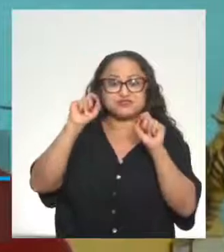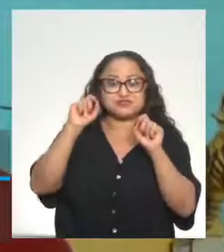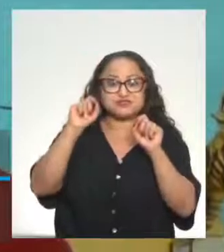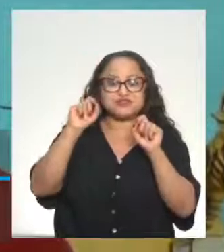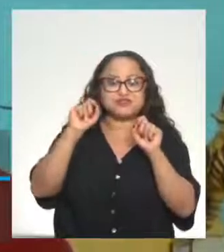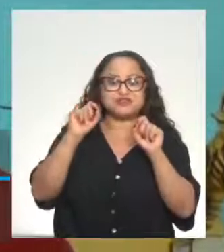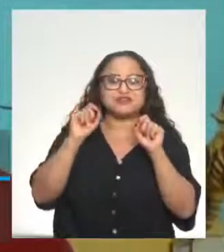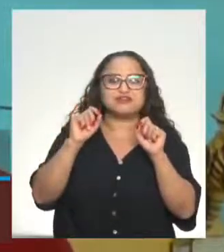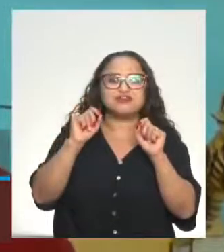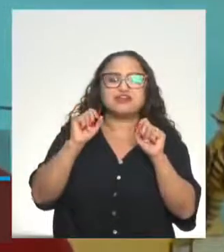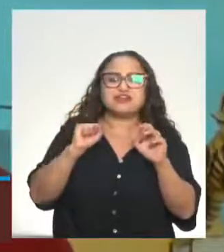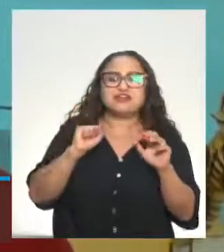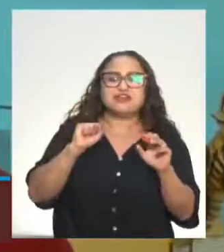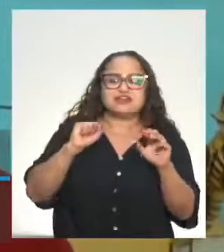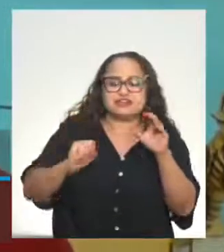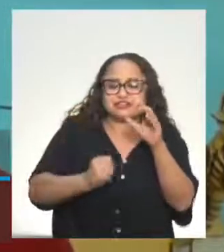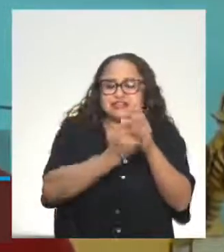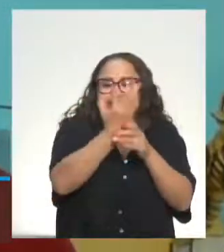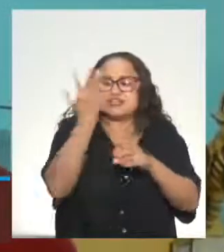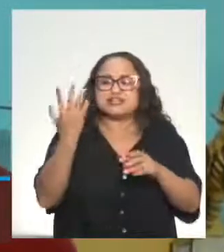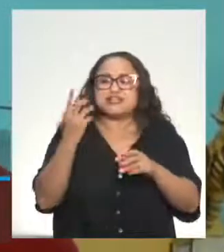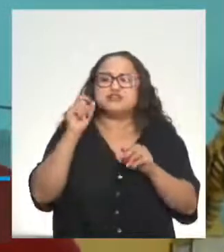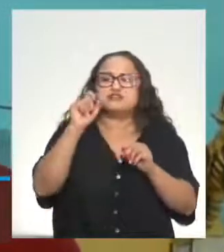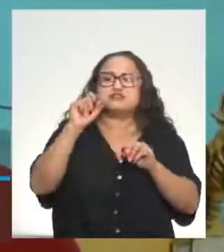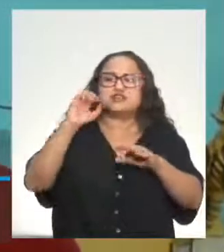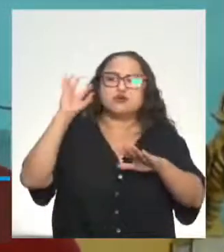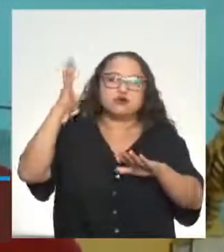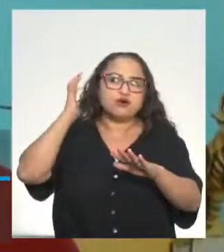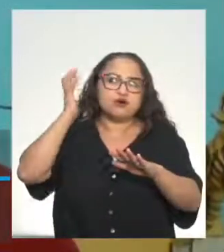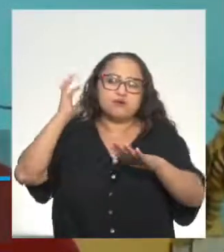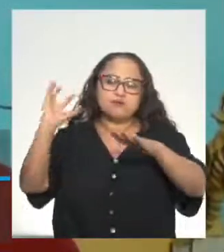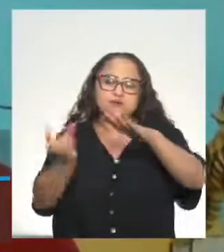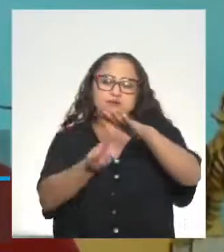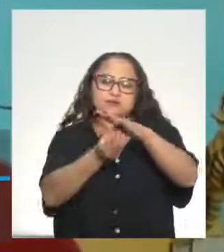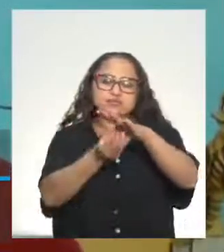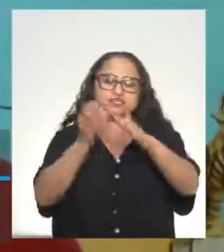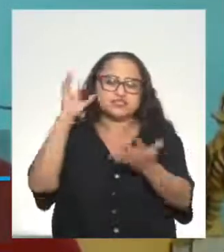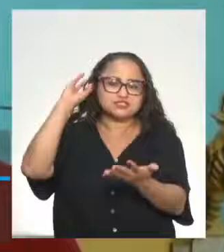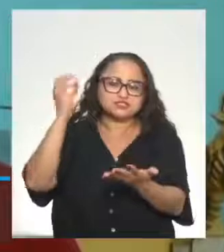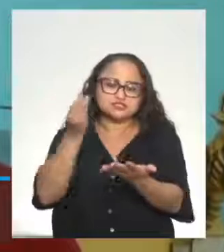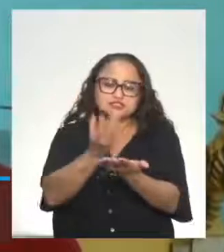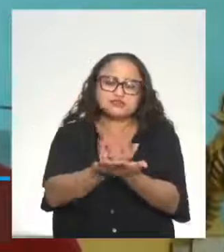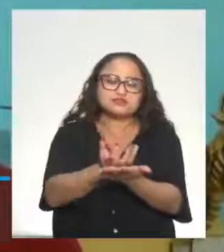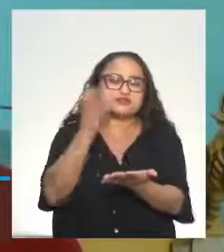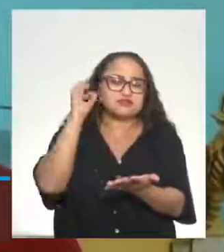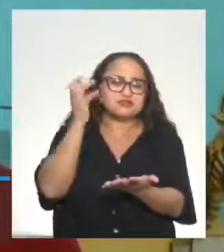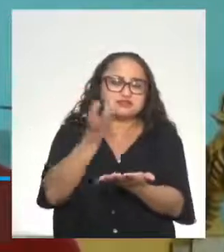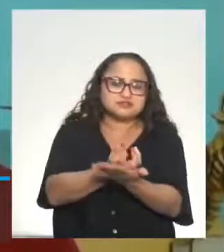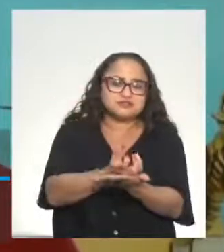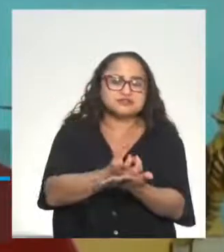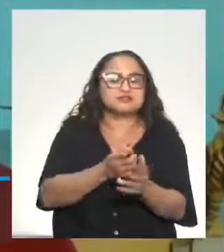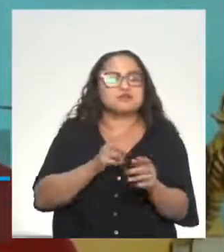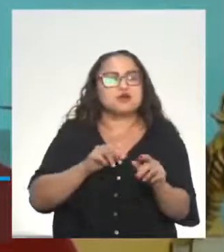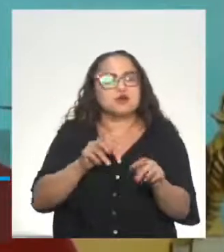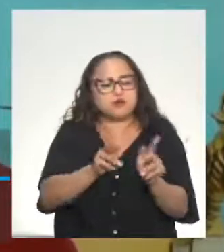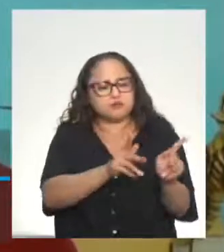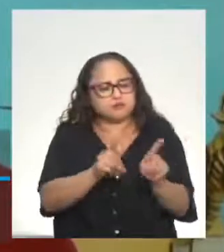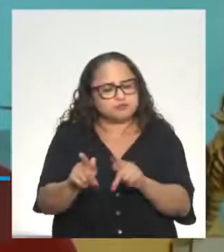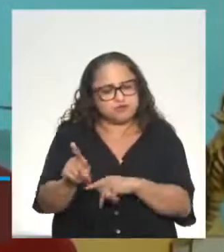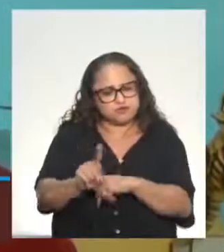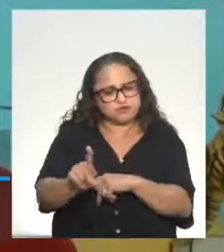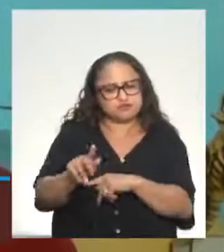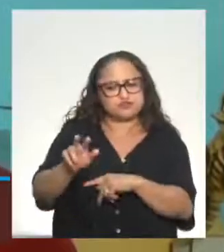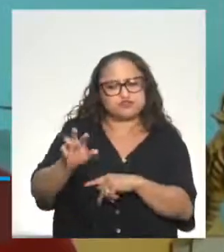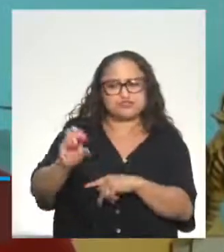seu podcast de entrevista, e aí você vai acompanhar com a professora Cirlândia, com o professor André